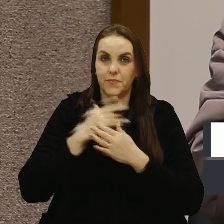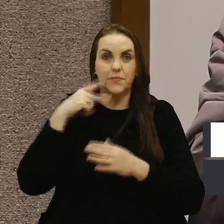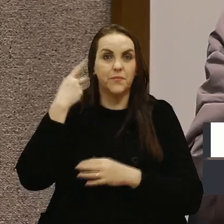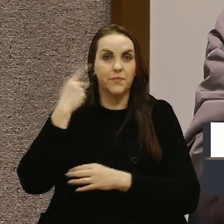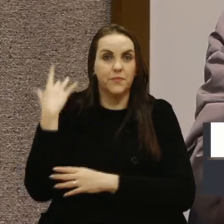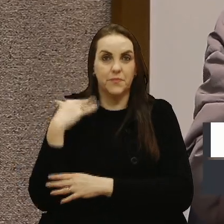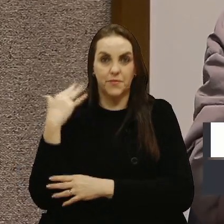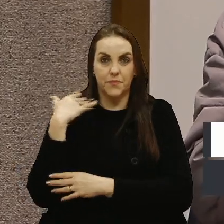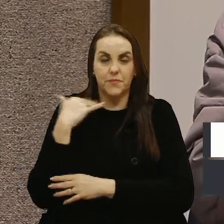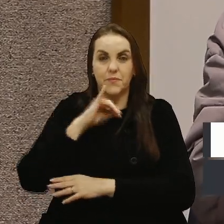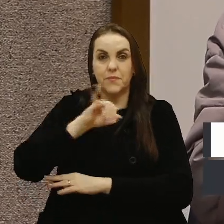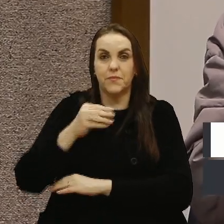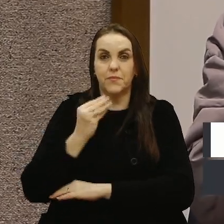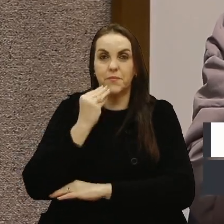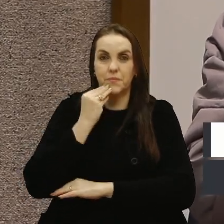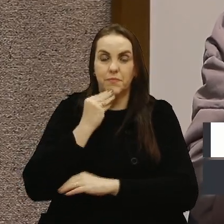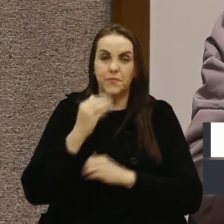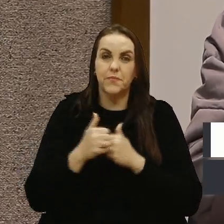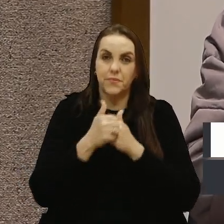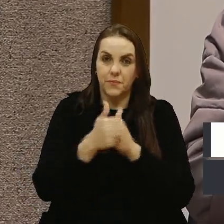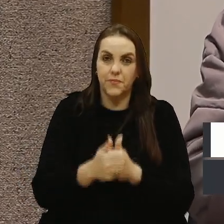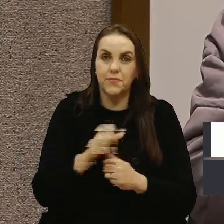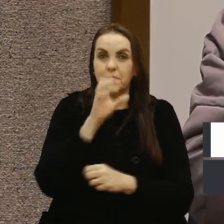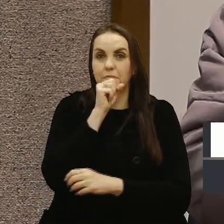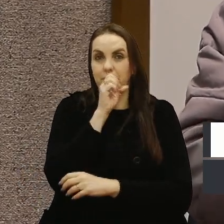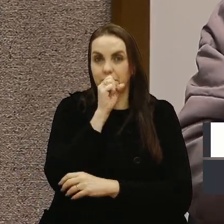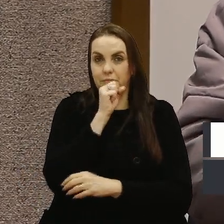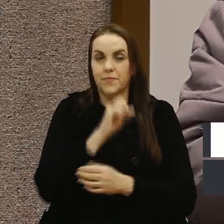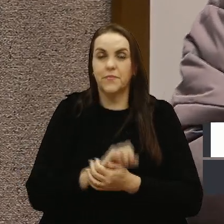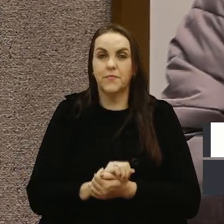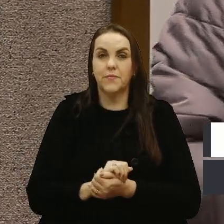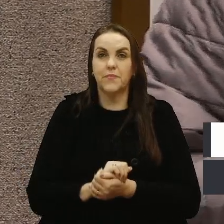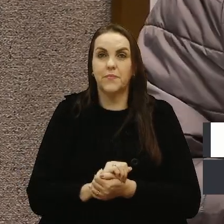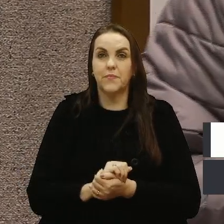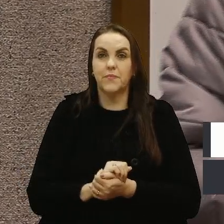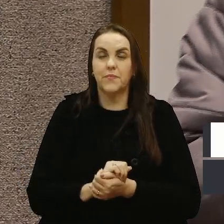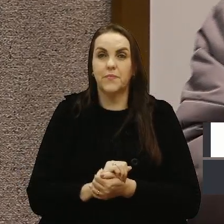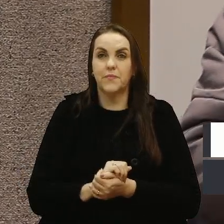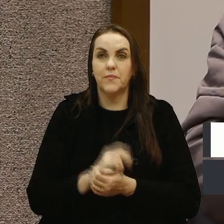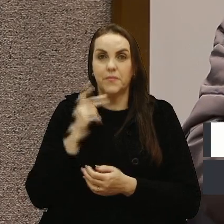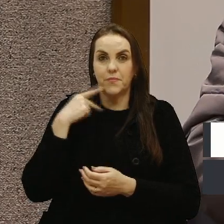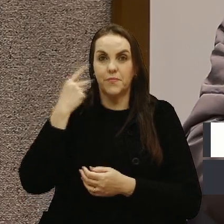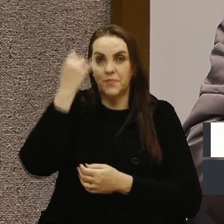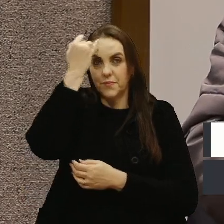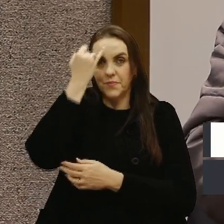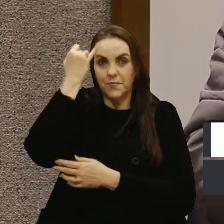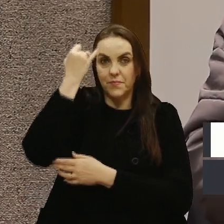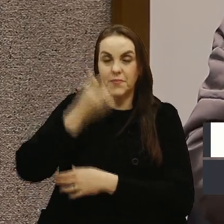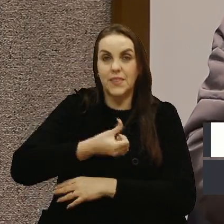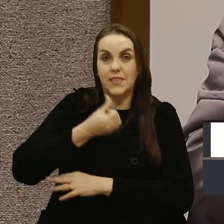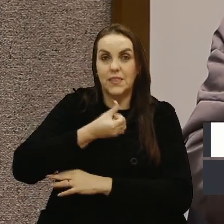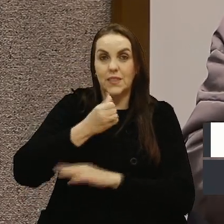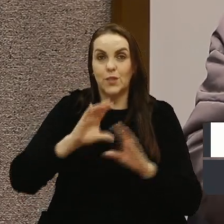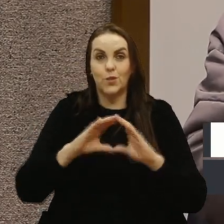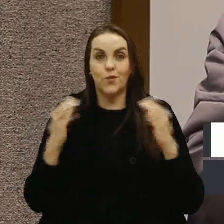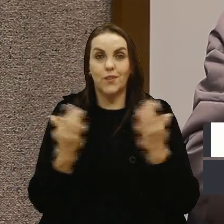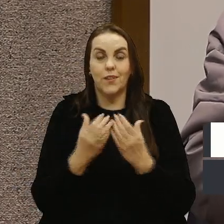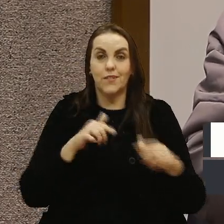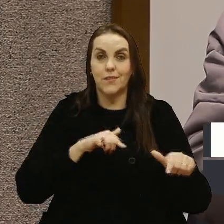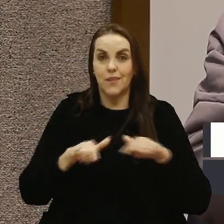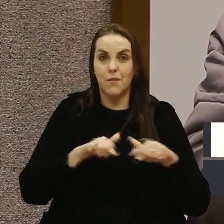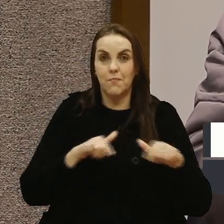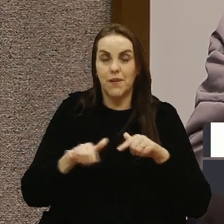Andressa, tivemos a oportunidade de acompanhar nesse último sábado o vereador Zé D'Ambrosio, o 6º Congresso dos Trabalhadores e